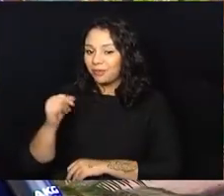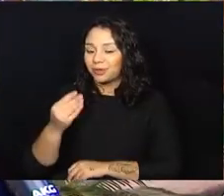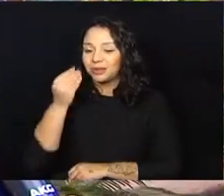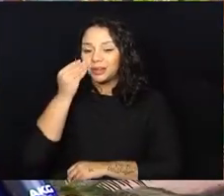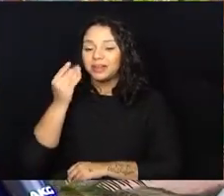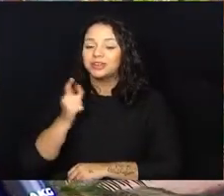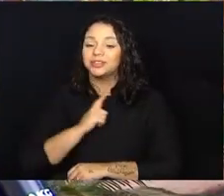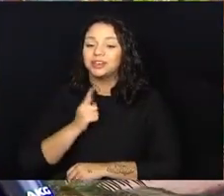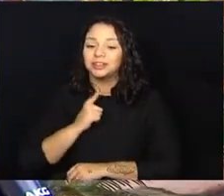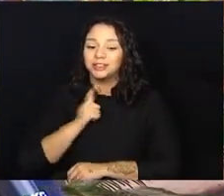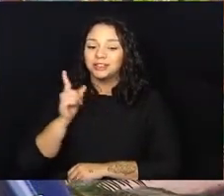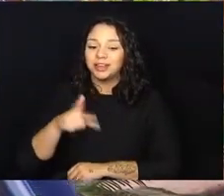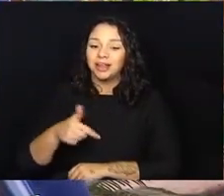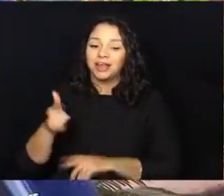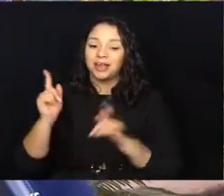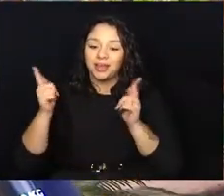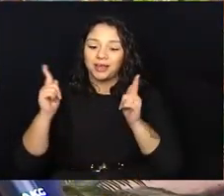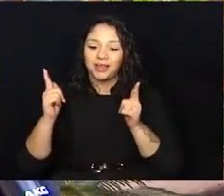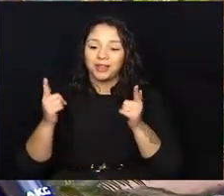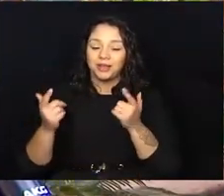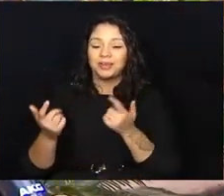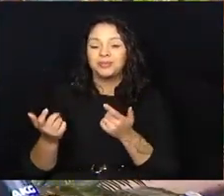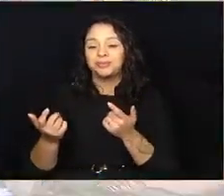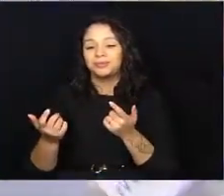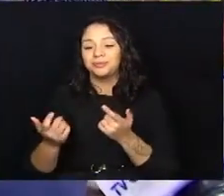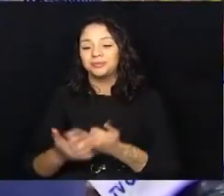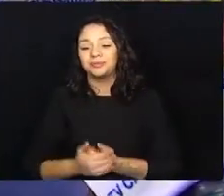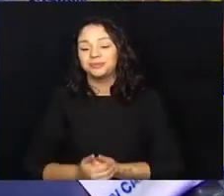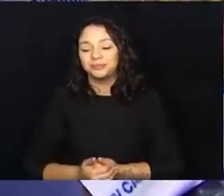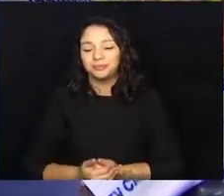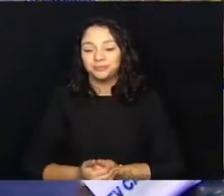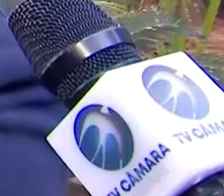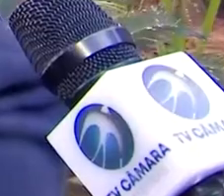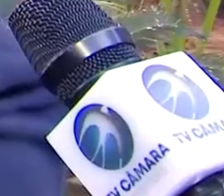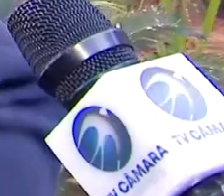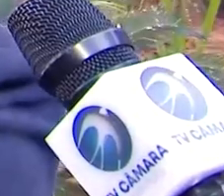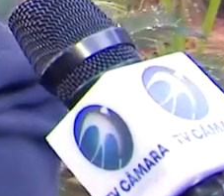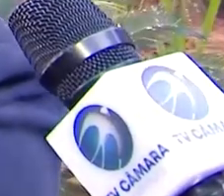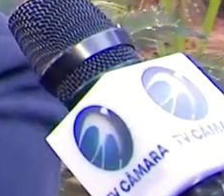mas é uma oportunidade da gente poder descontrair. Tá bom.